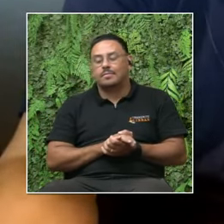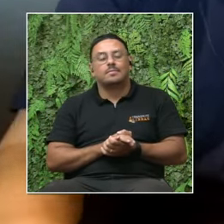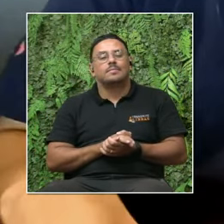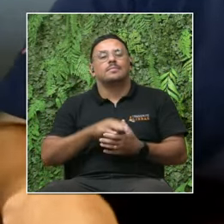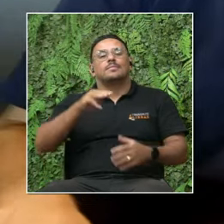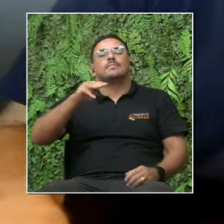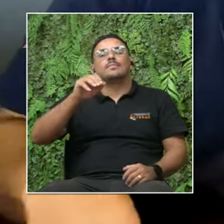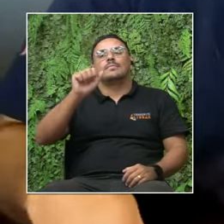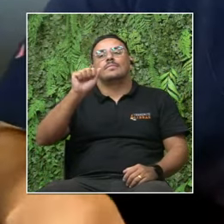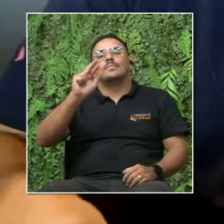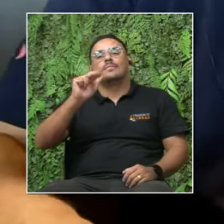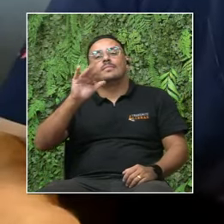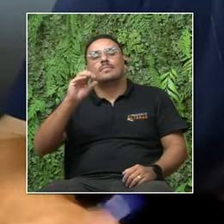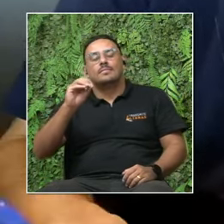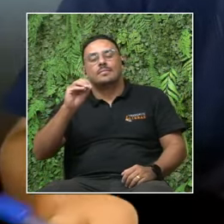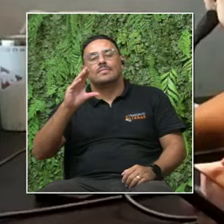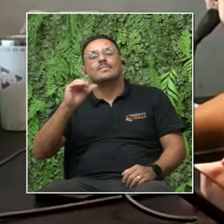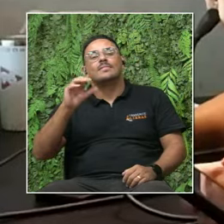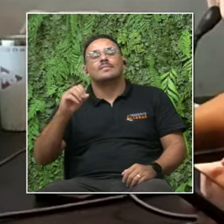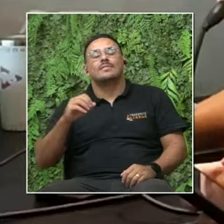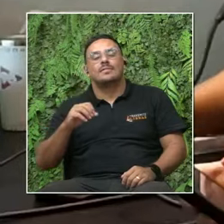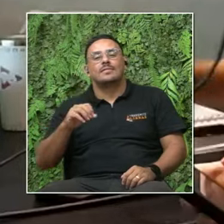Márcio Canuto da 98